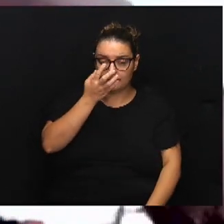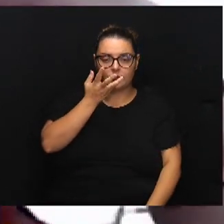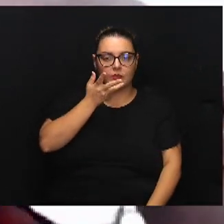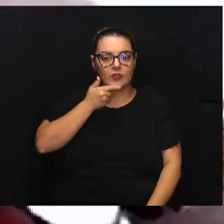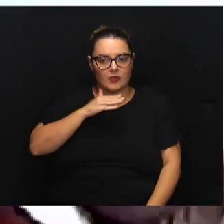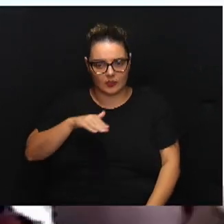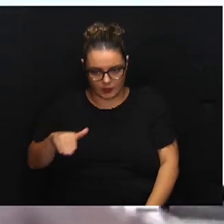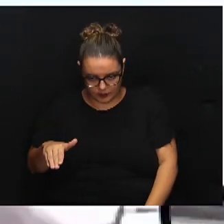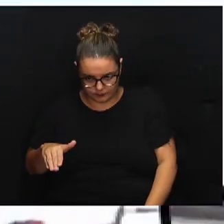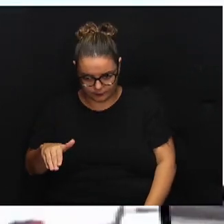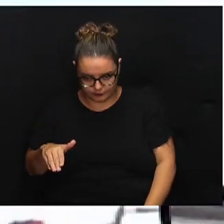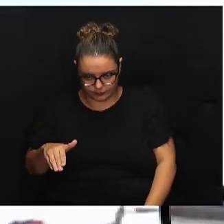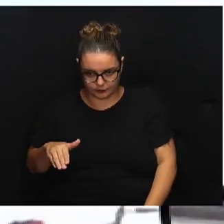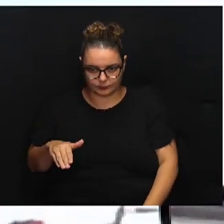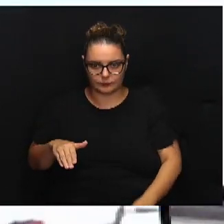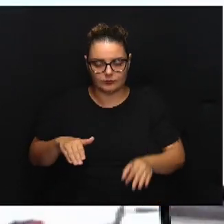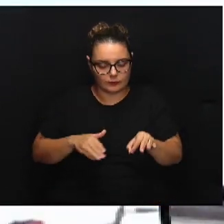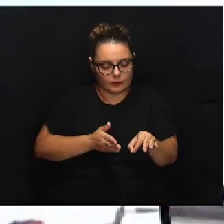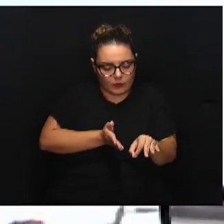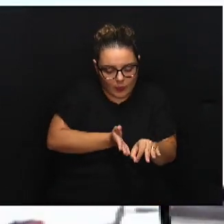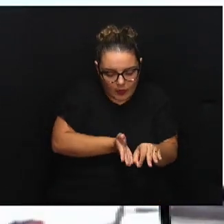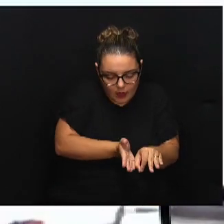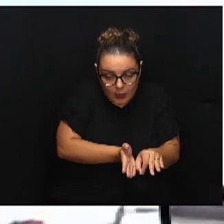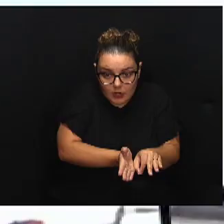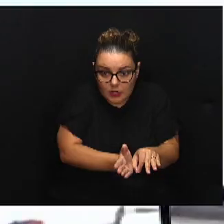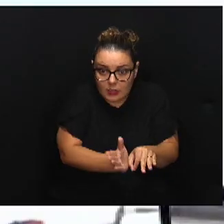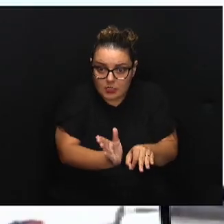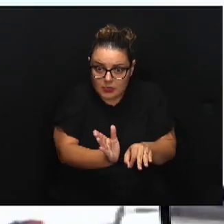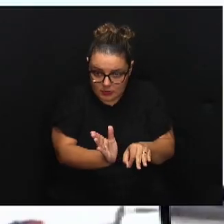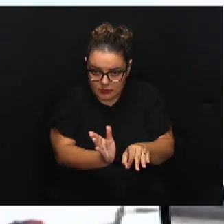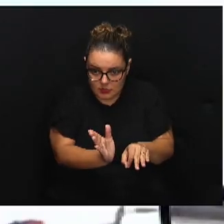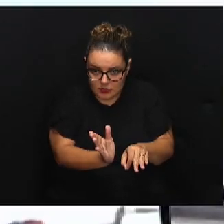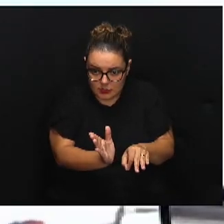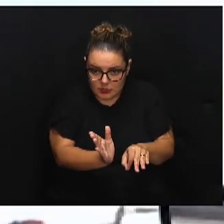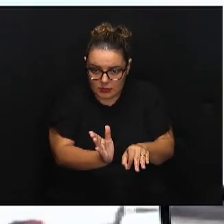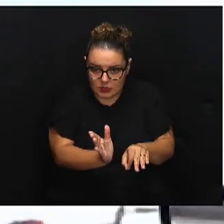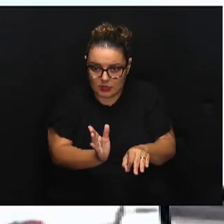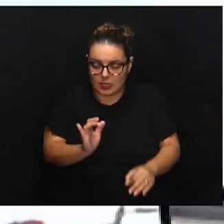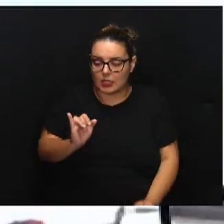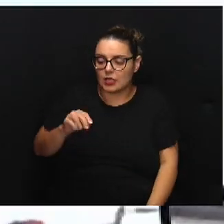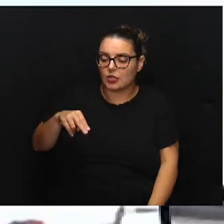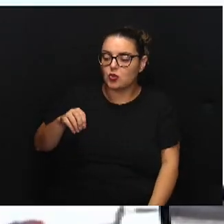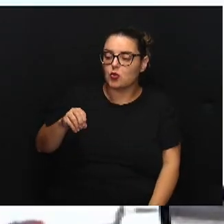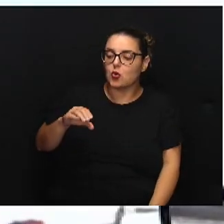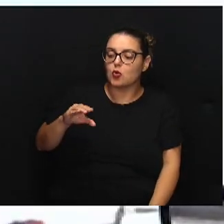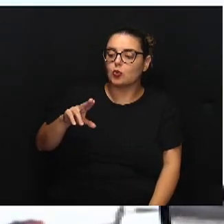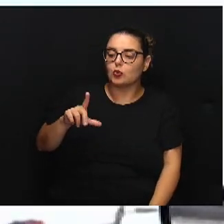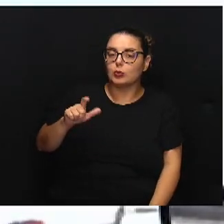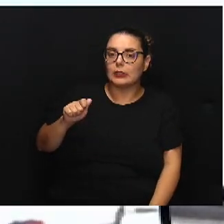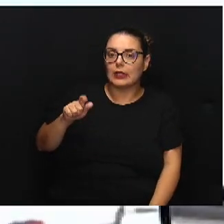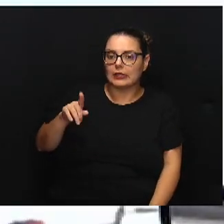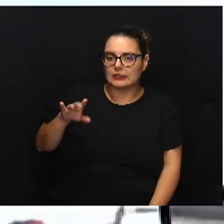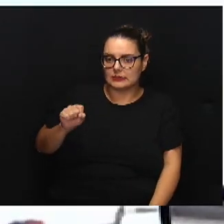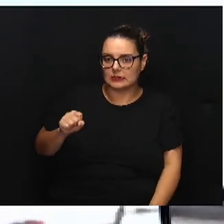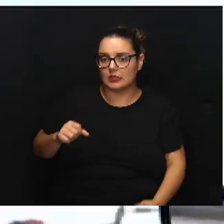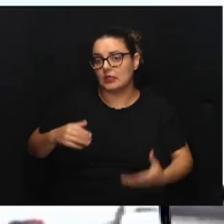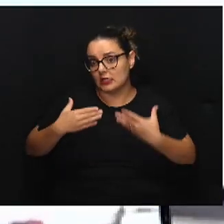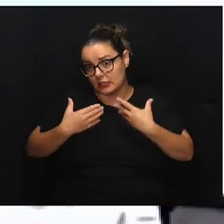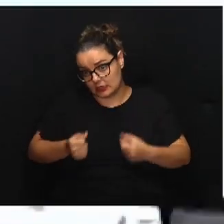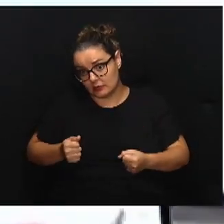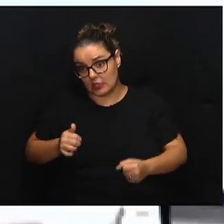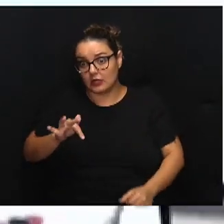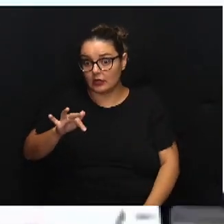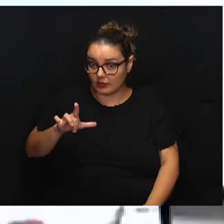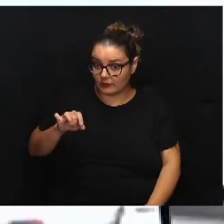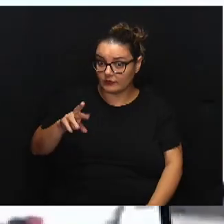que passam pela via vaginal, elas são inoculadas, né? Elas recebem a flora vaginal da mãe,